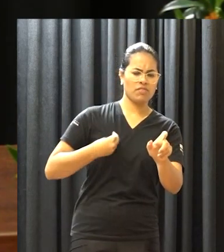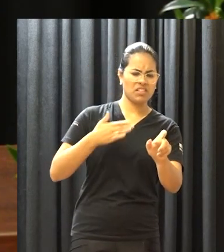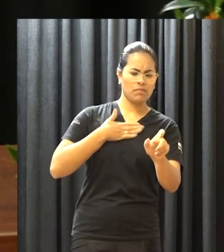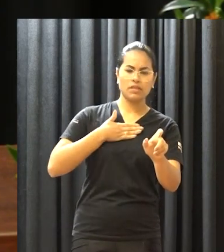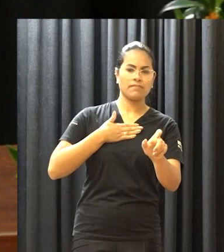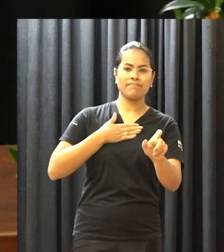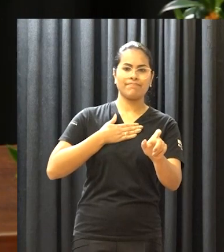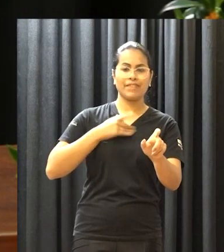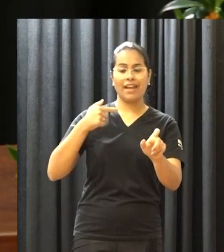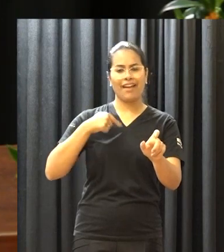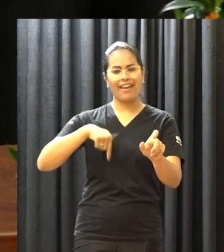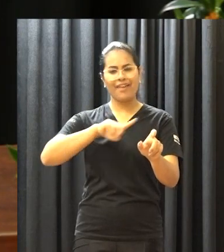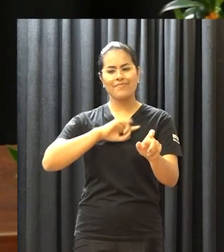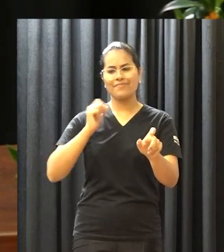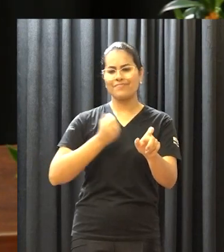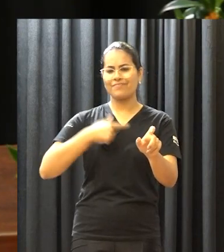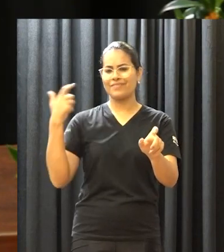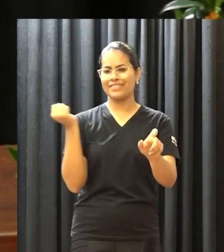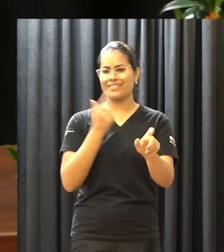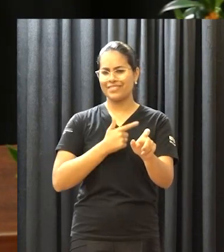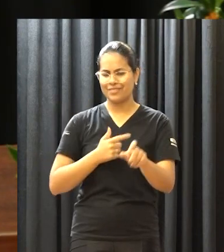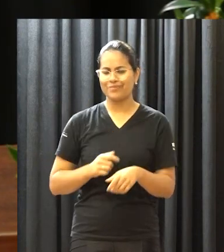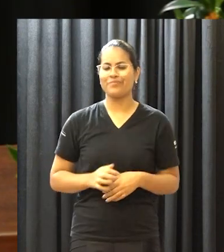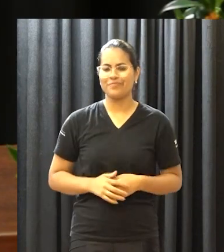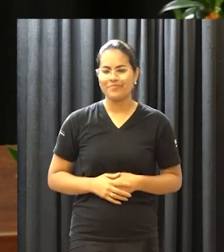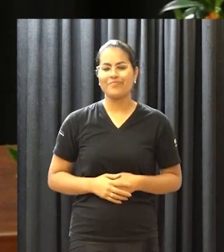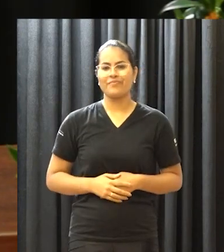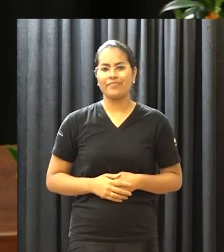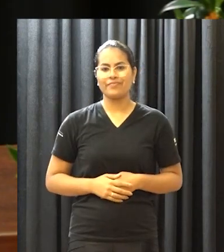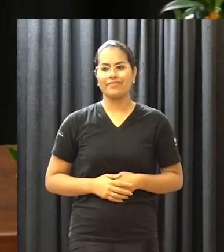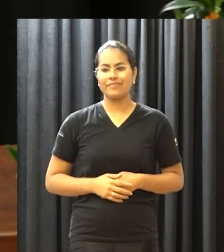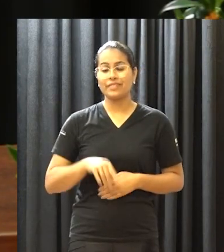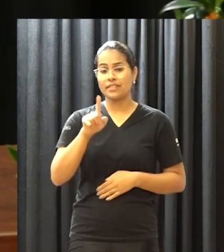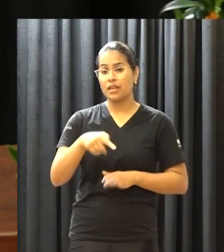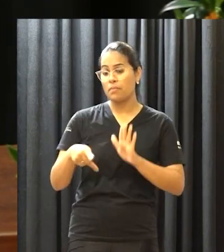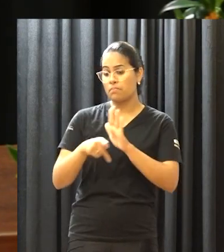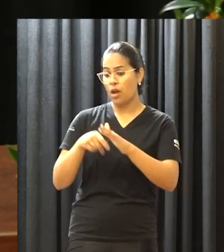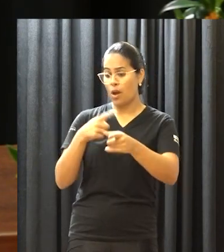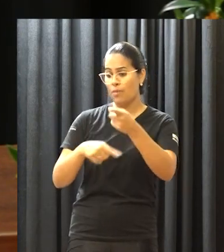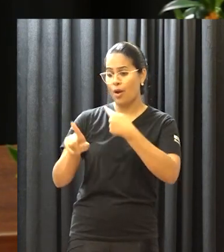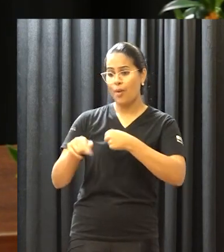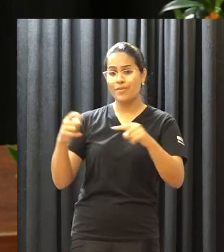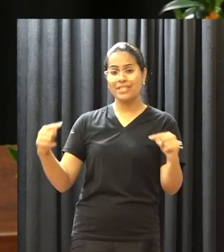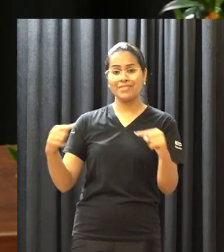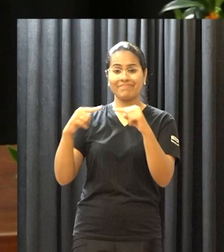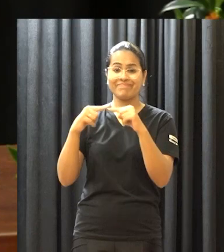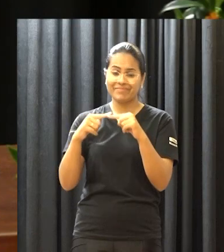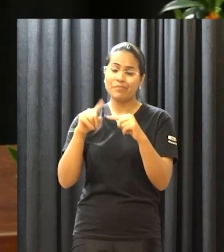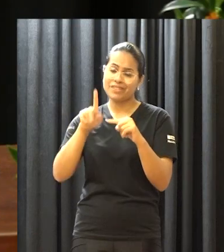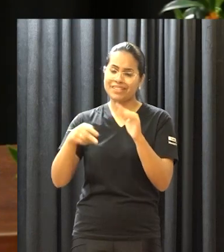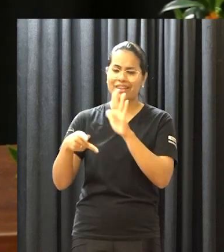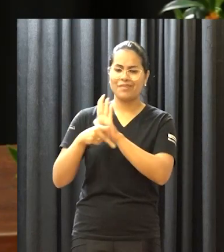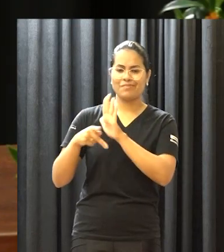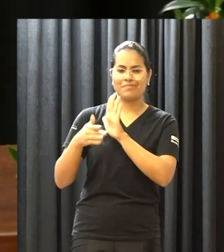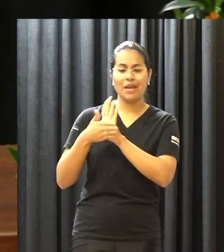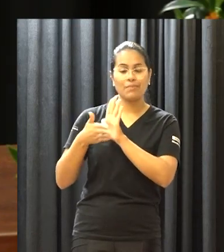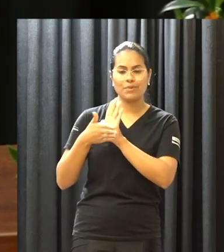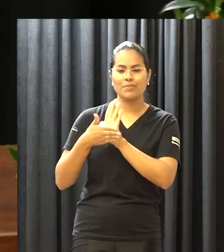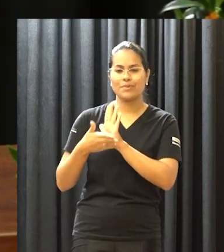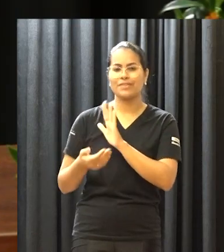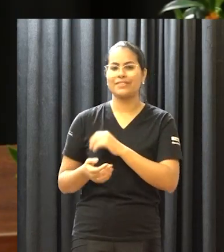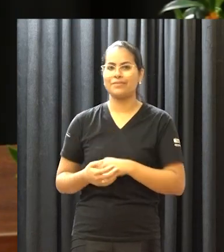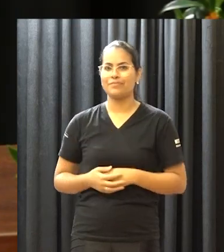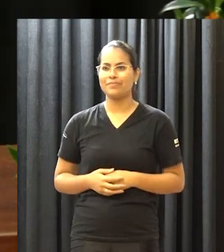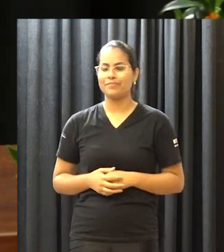própria sonoridade, já que é com a música, né? Na sua própria musicalidade. Essa é a proposta.